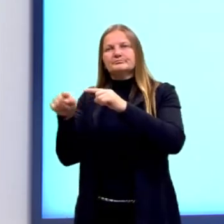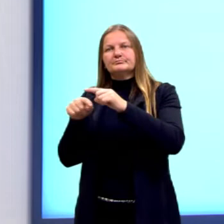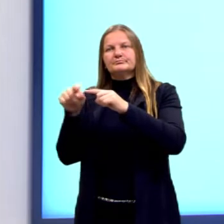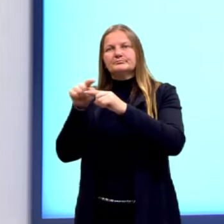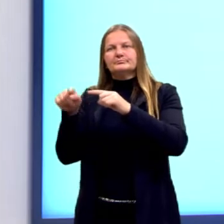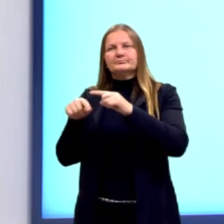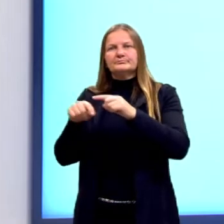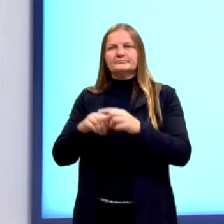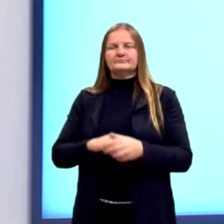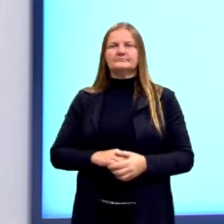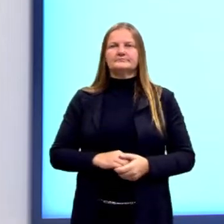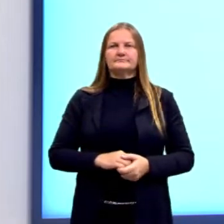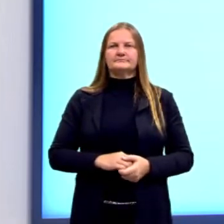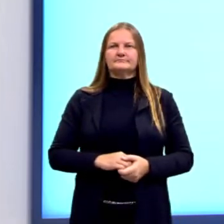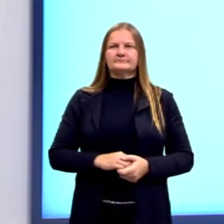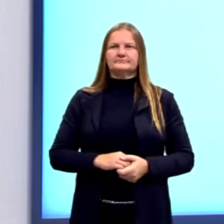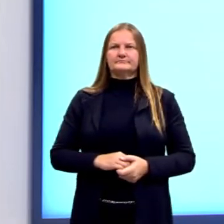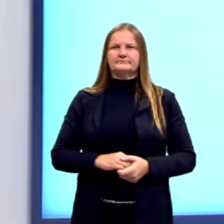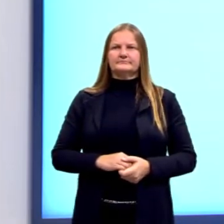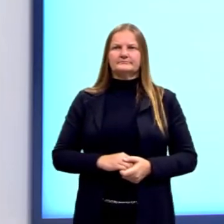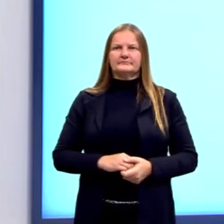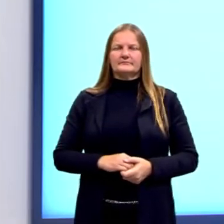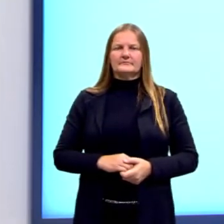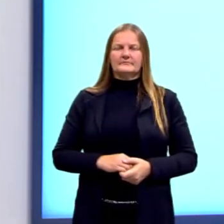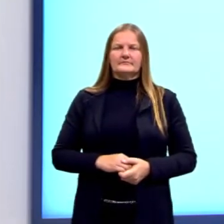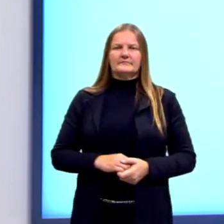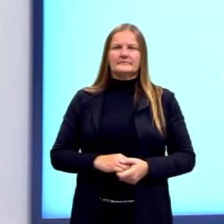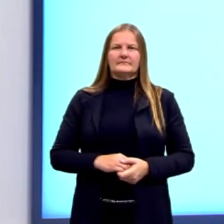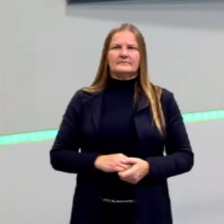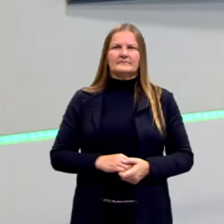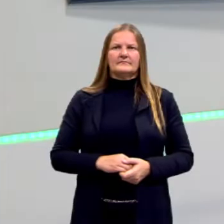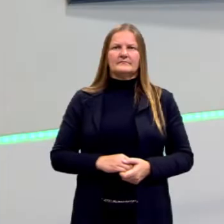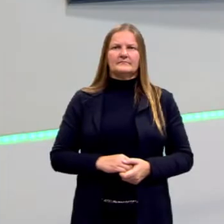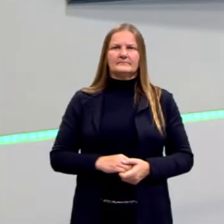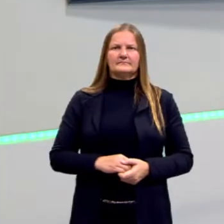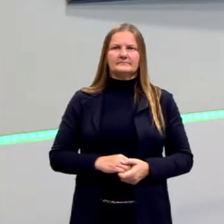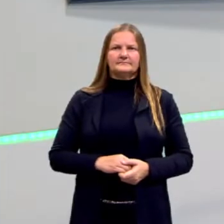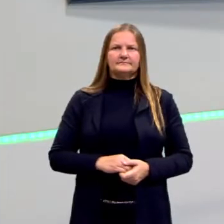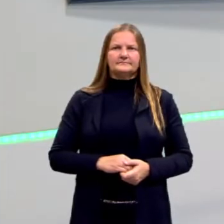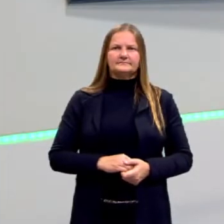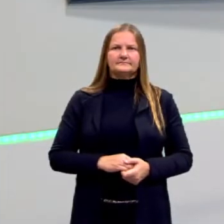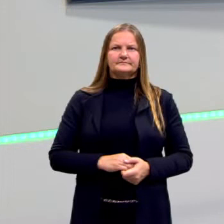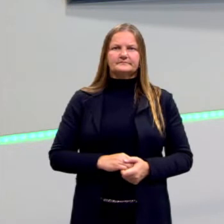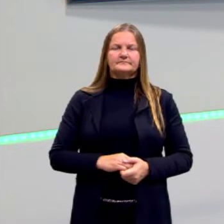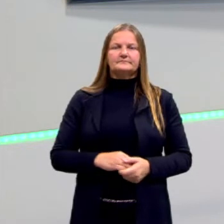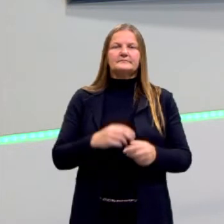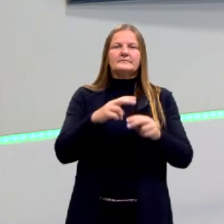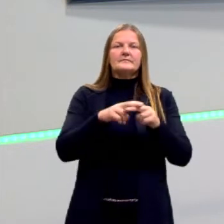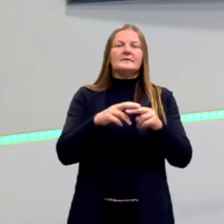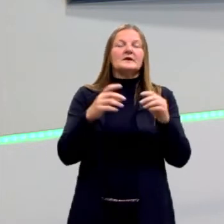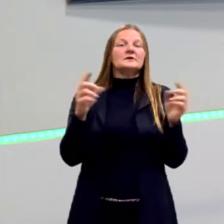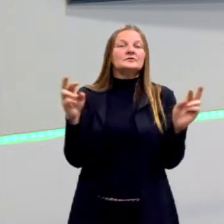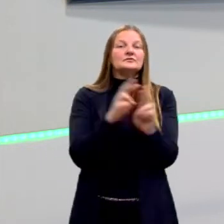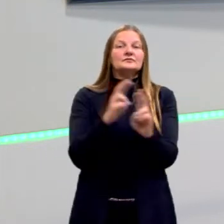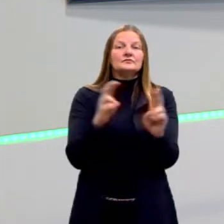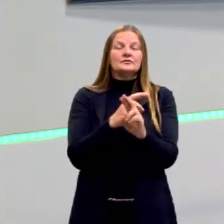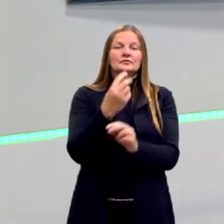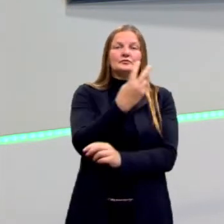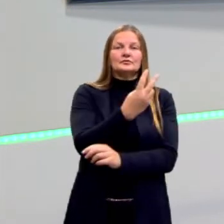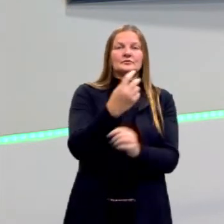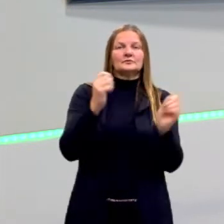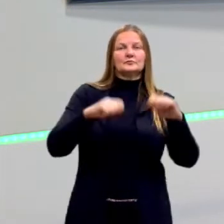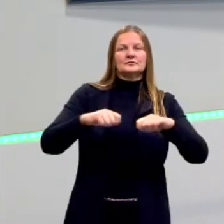interação desta carga com esse campo externo né agora a gente não tá falando interação entre duas cargas como a gente vinha fazendo